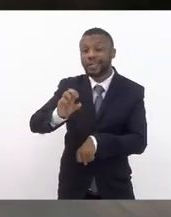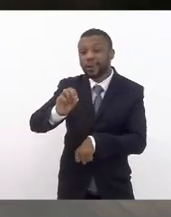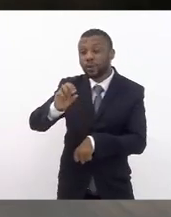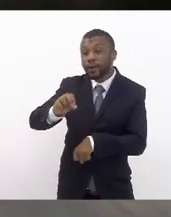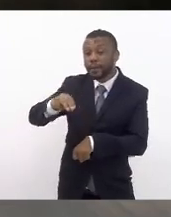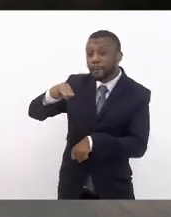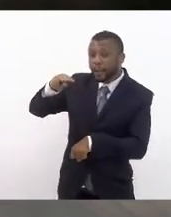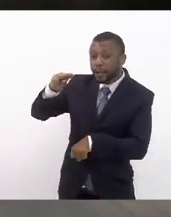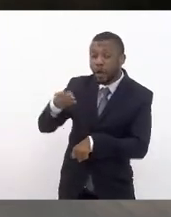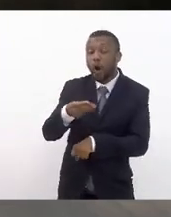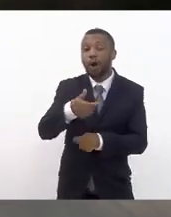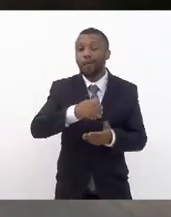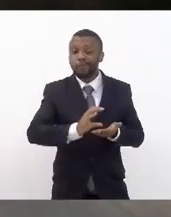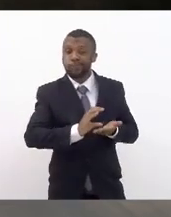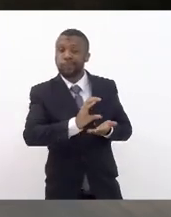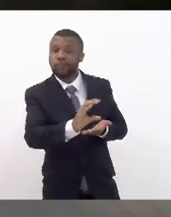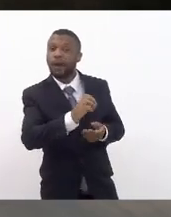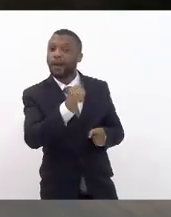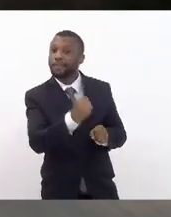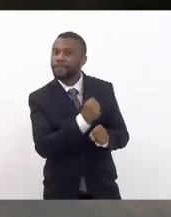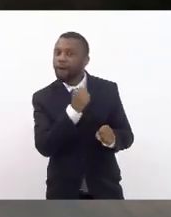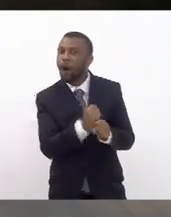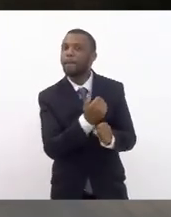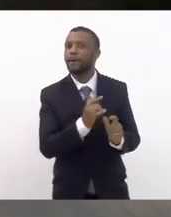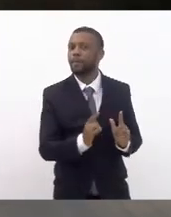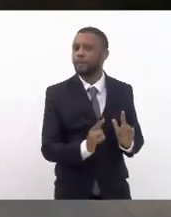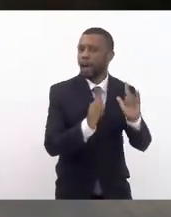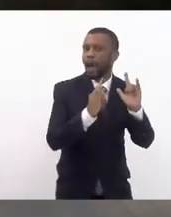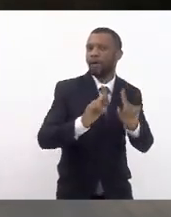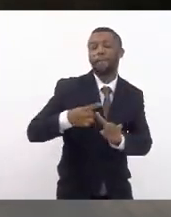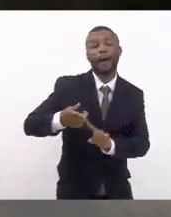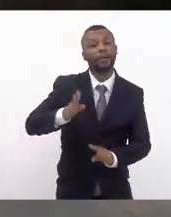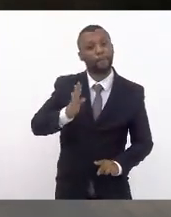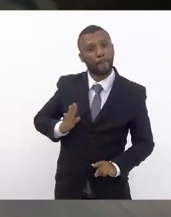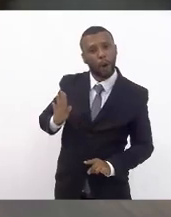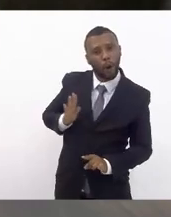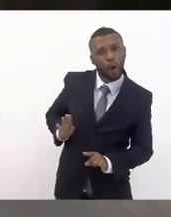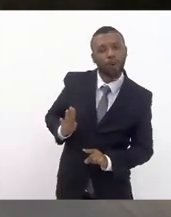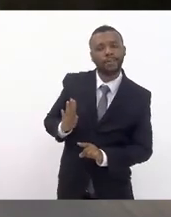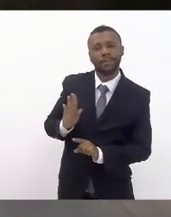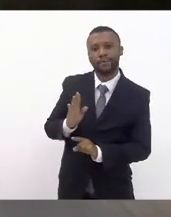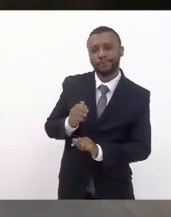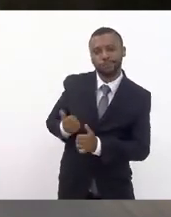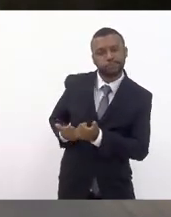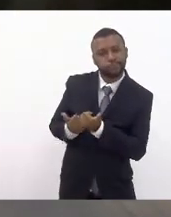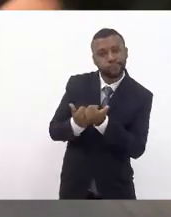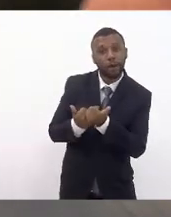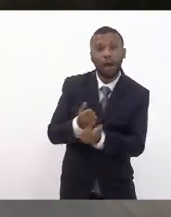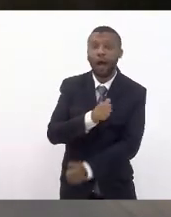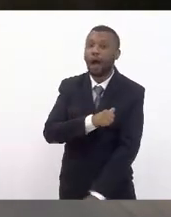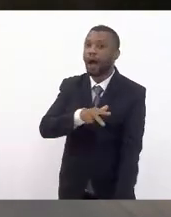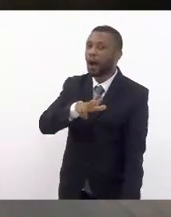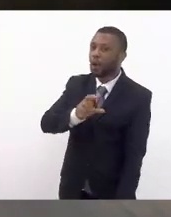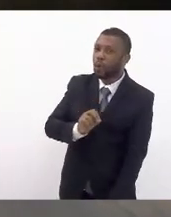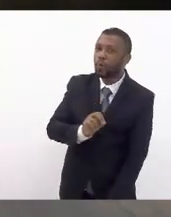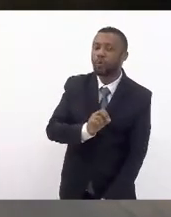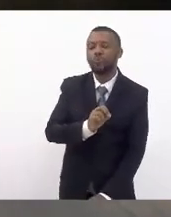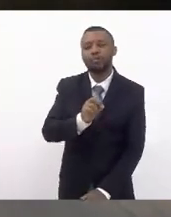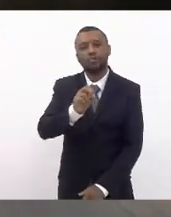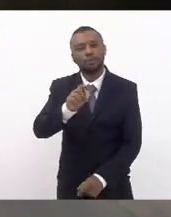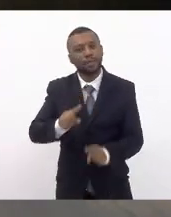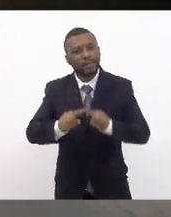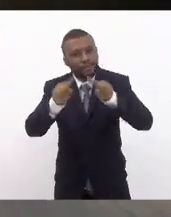aquisição da reforma do prédio Moacir Bastos, bolsas, auxílios, alunos, servidores e professores vão